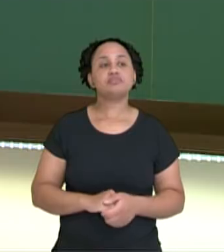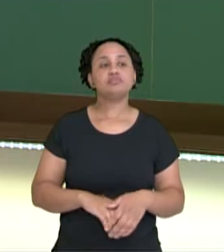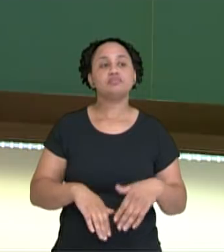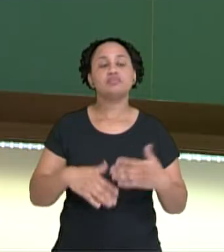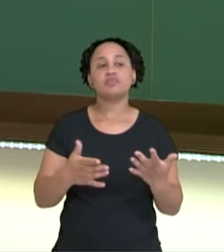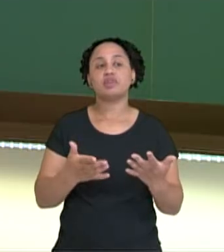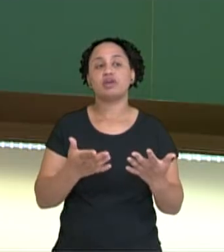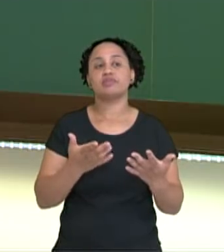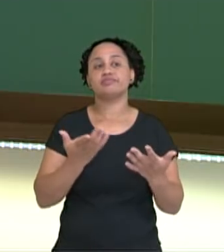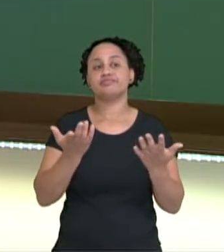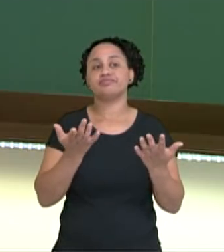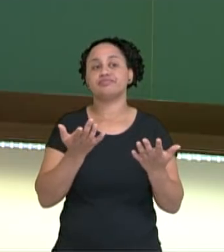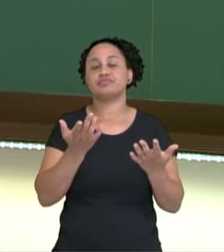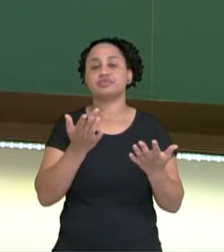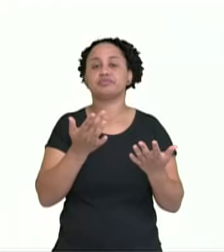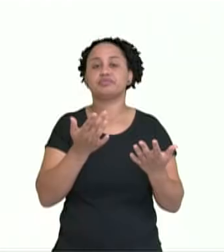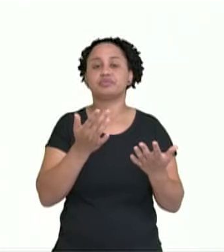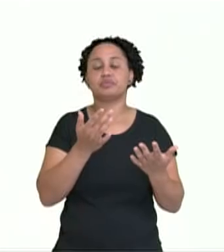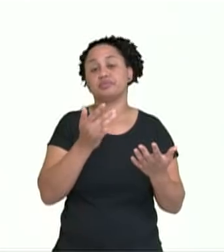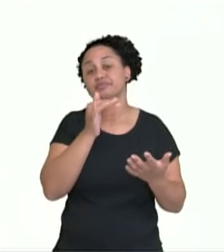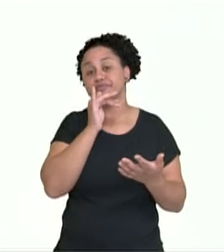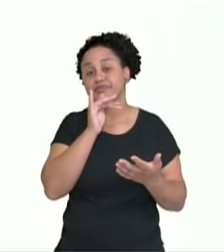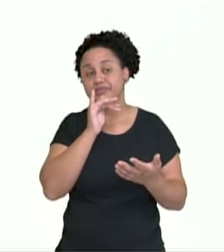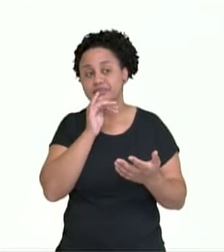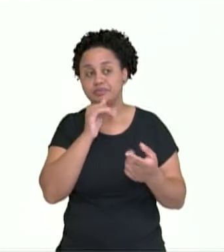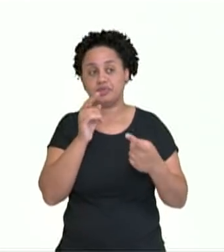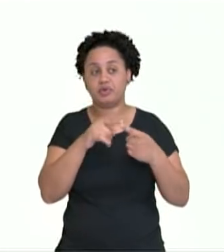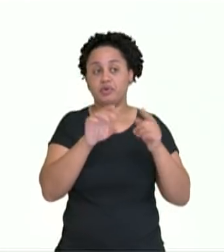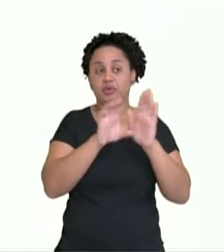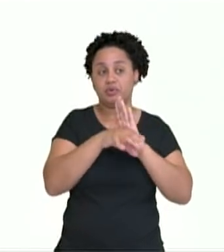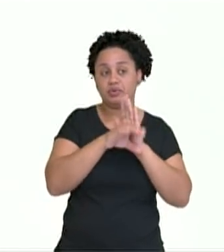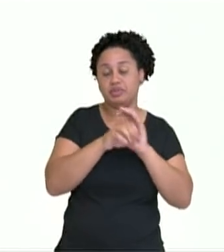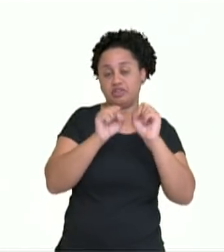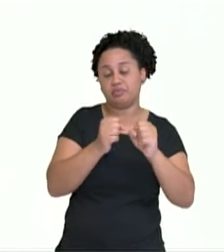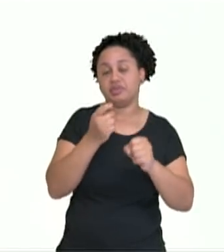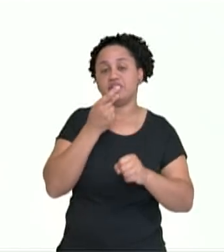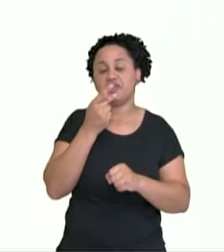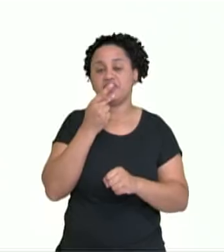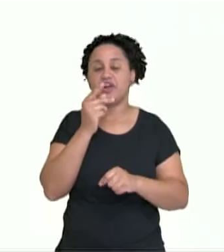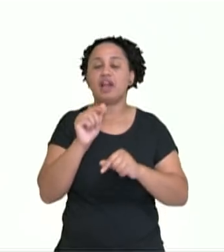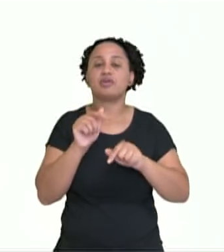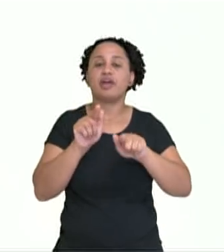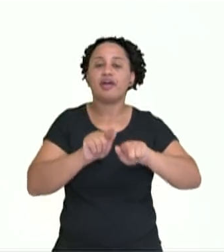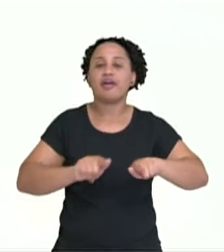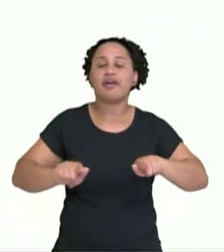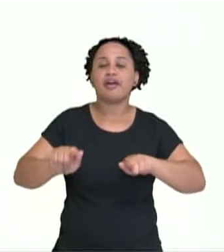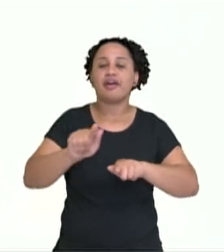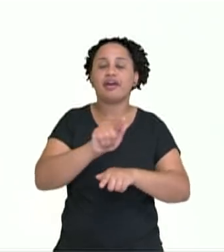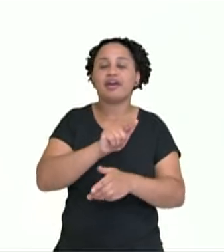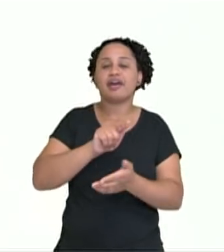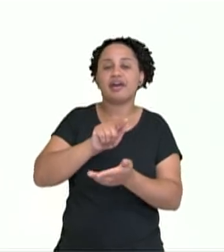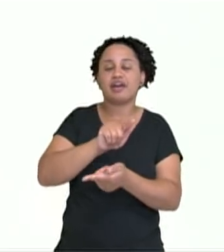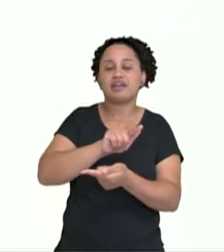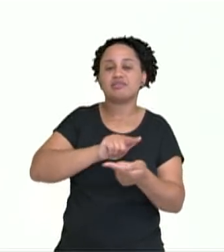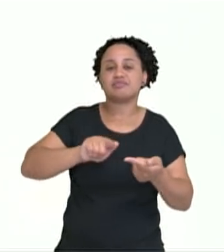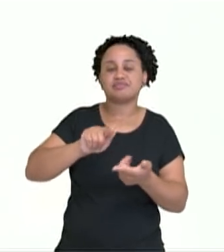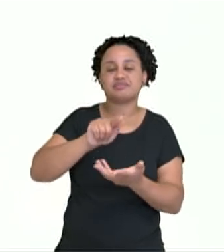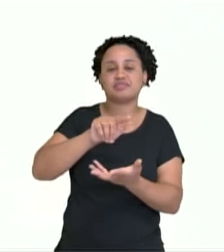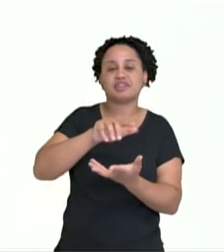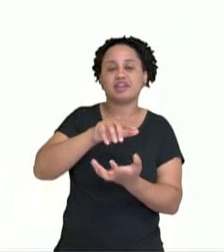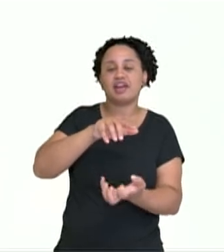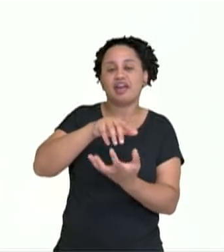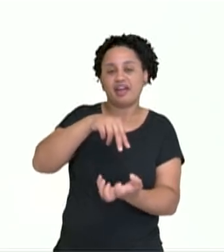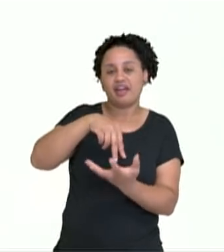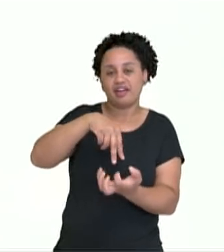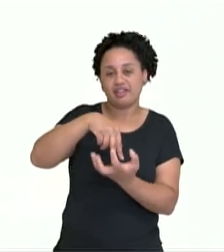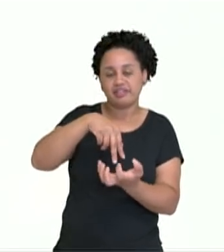lá? Então, por exemplo, conceito a gente poderia estar falando, né, da gravidade, né, de área,